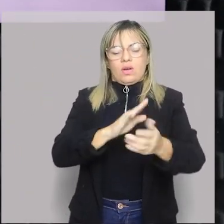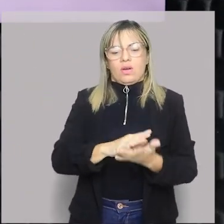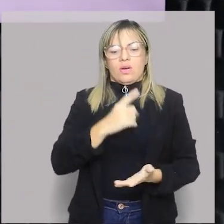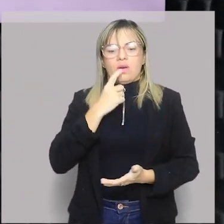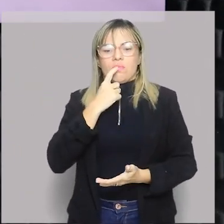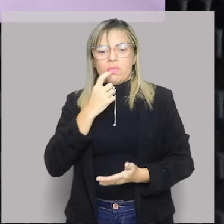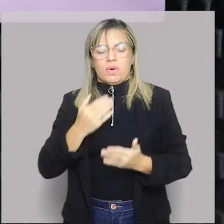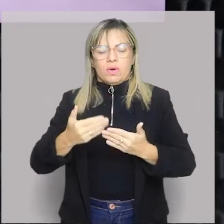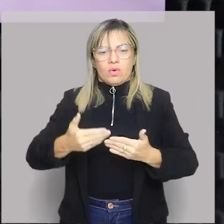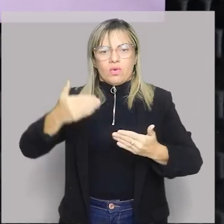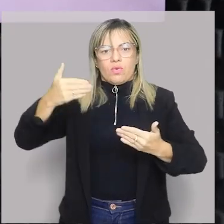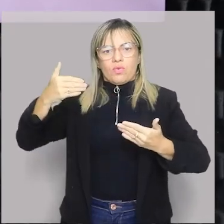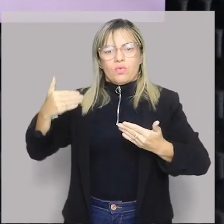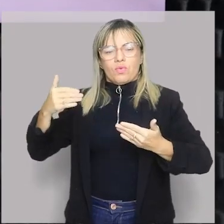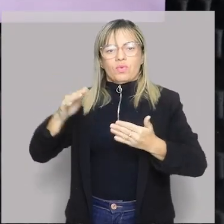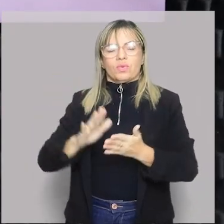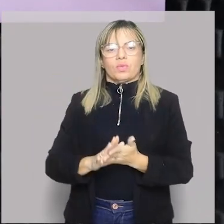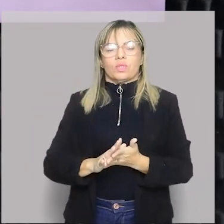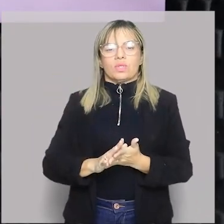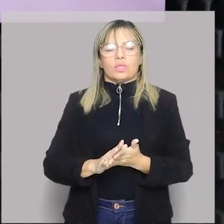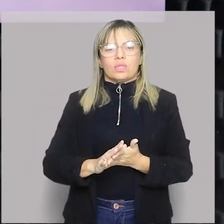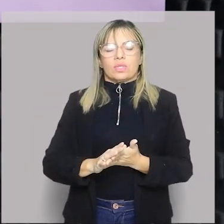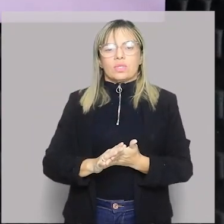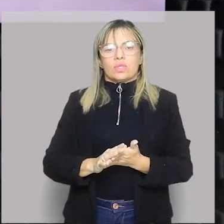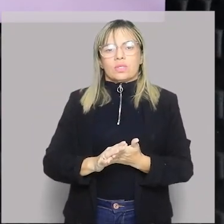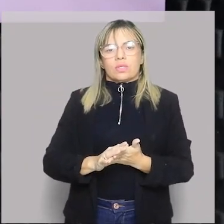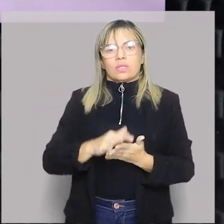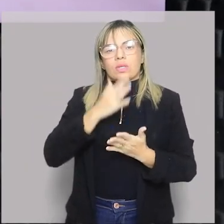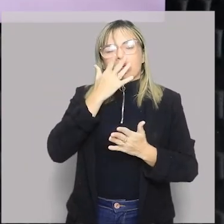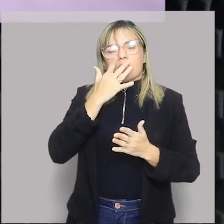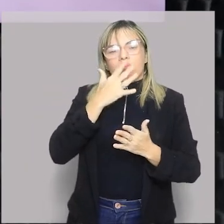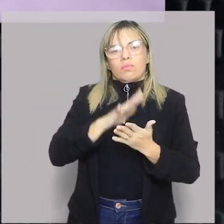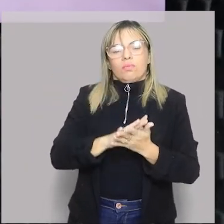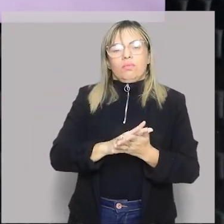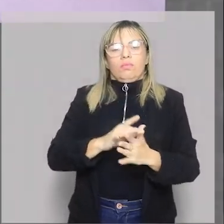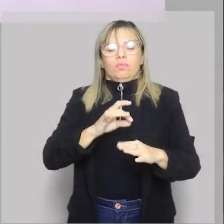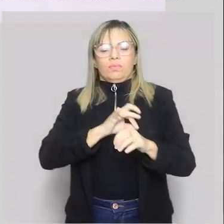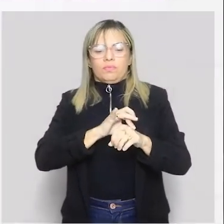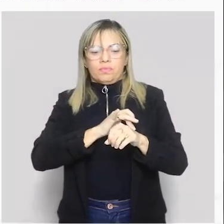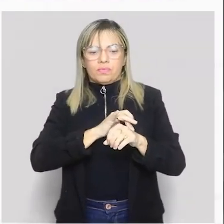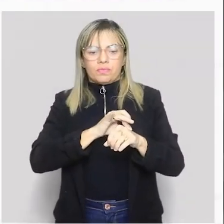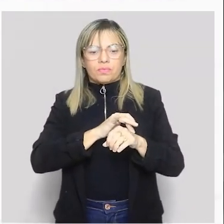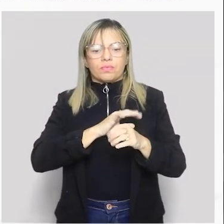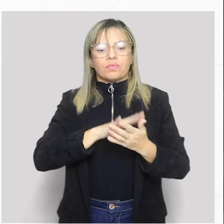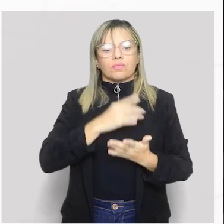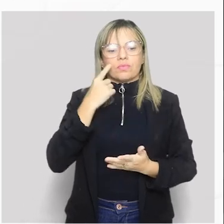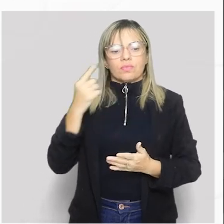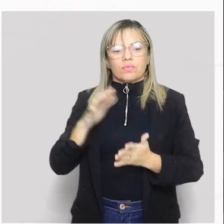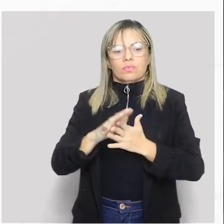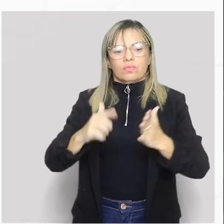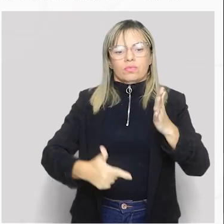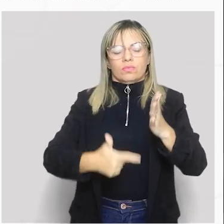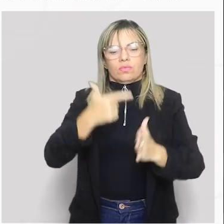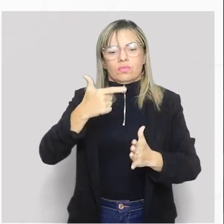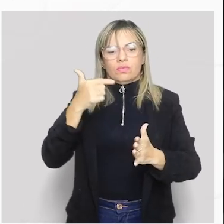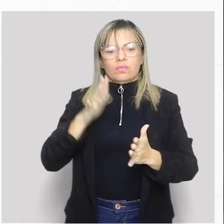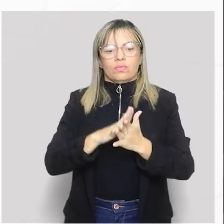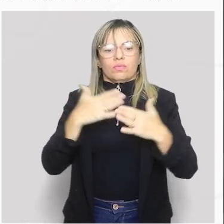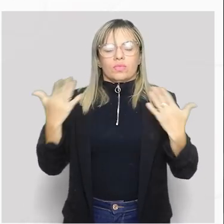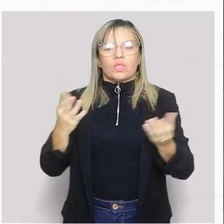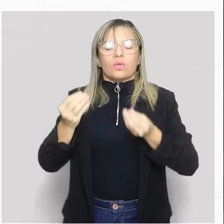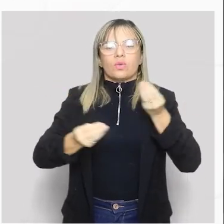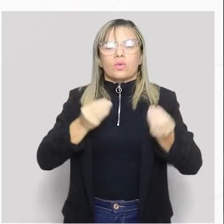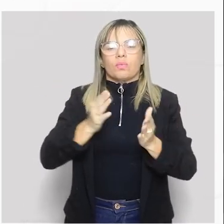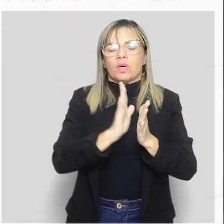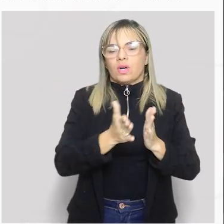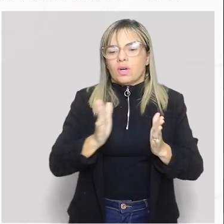fundo negro. Olha como ele determina. Aí nós vamos para a segunda parte, né? Sequências intermediárias. Como